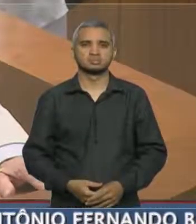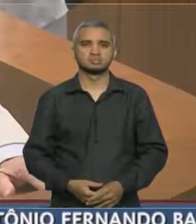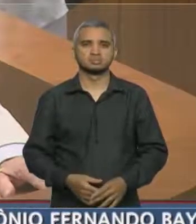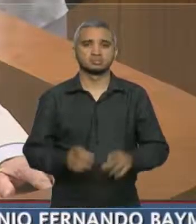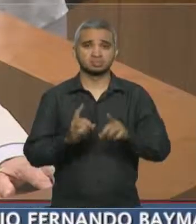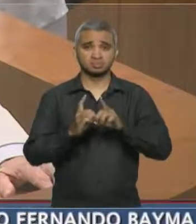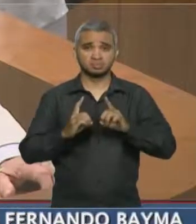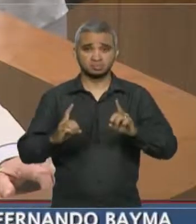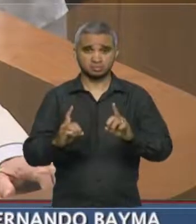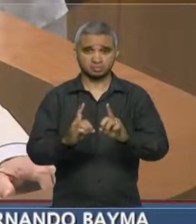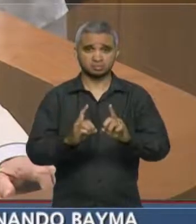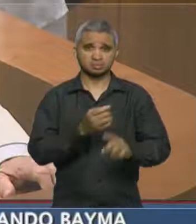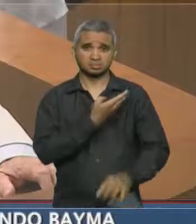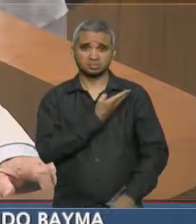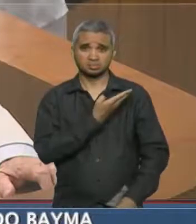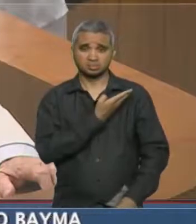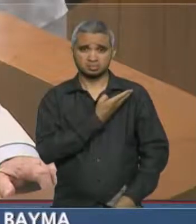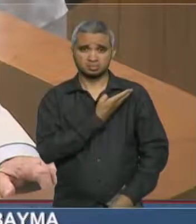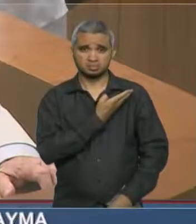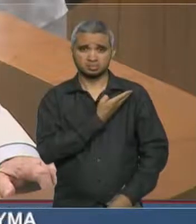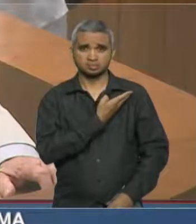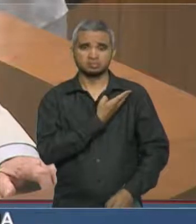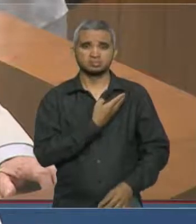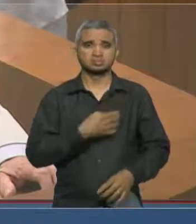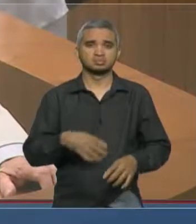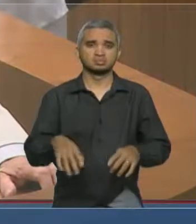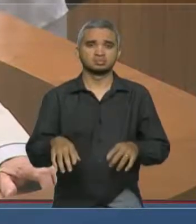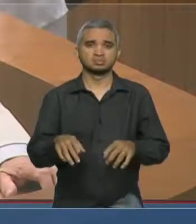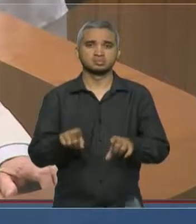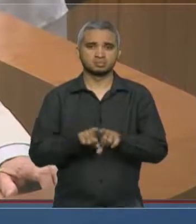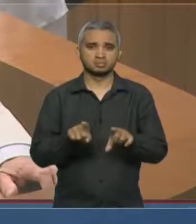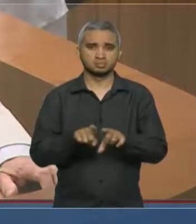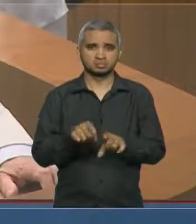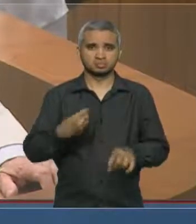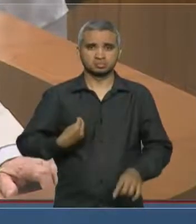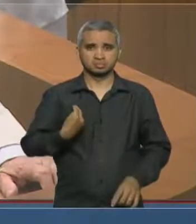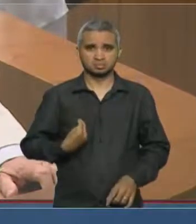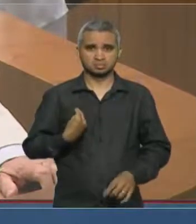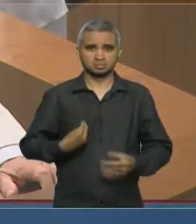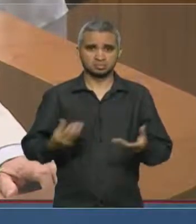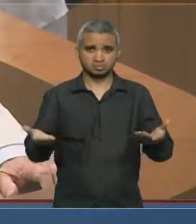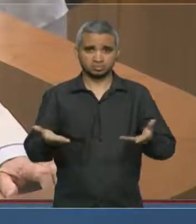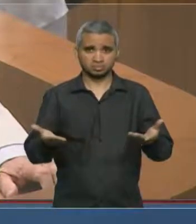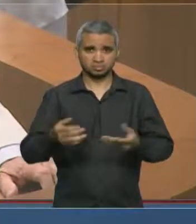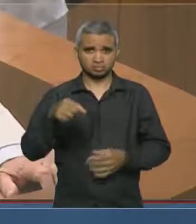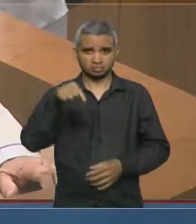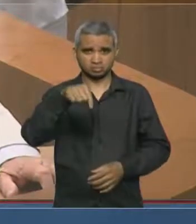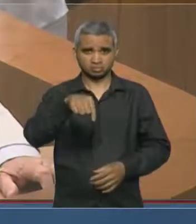desembargador, amigo, que se encontra nesta sessão,